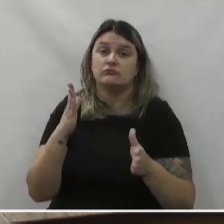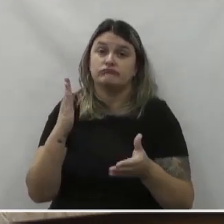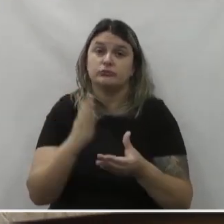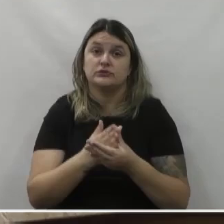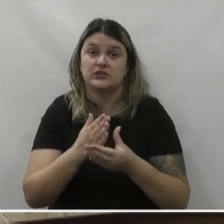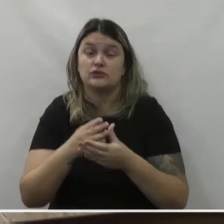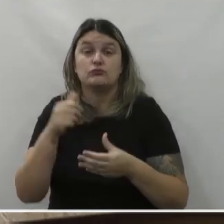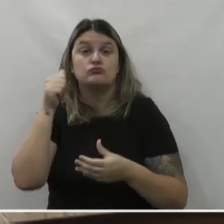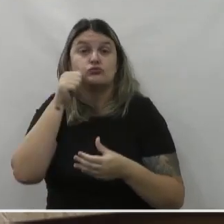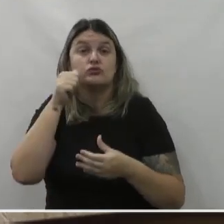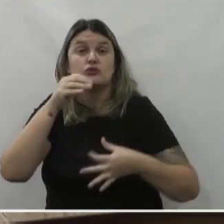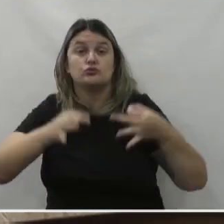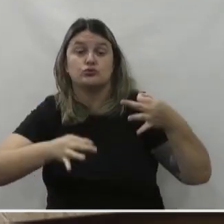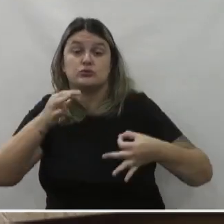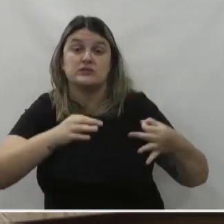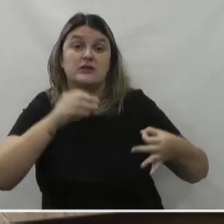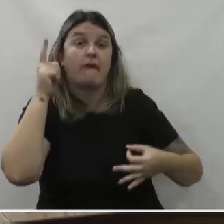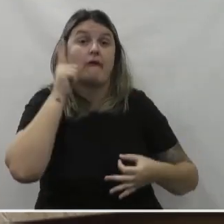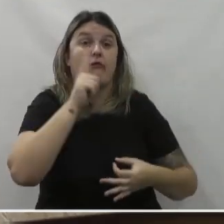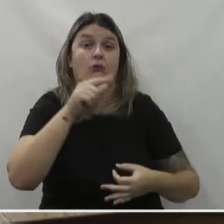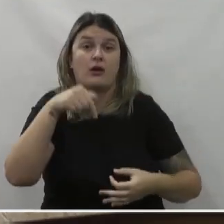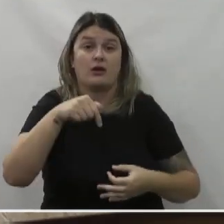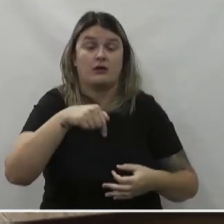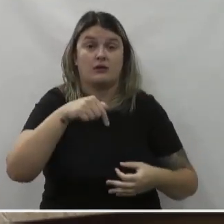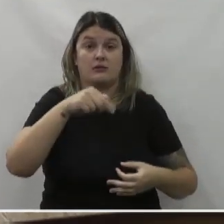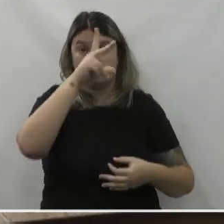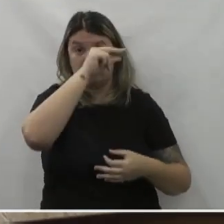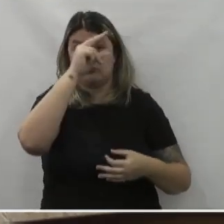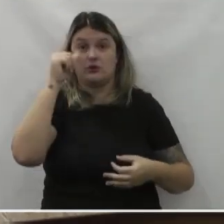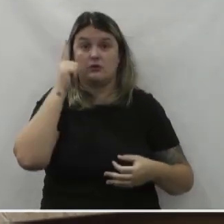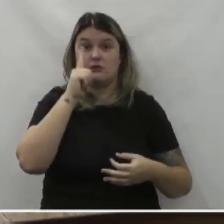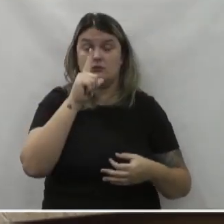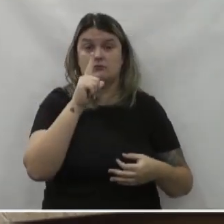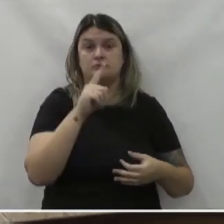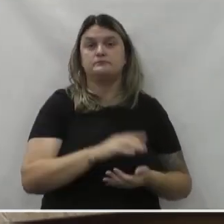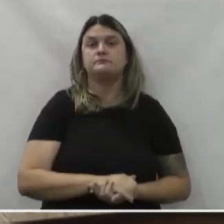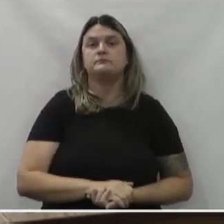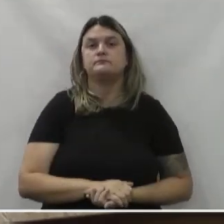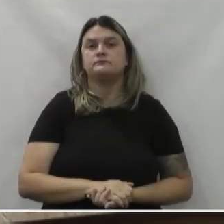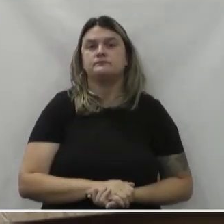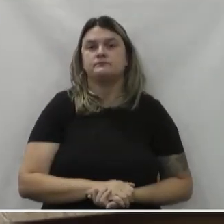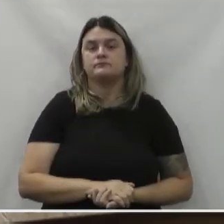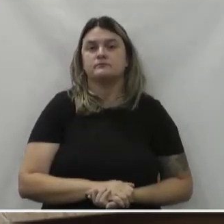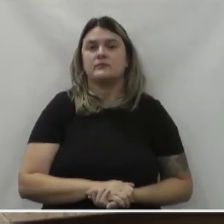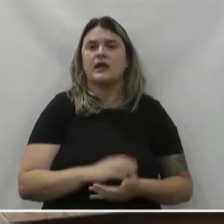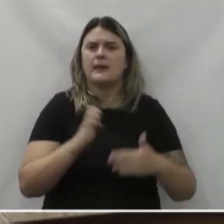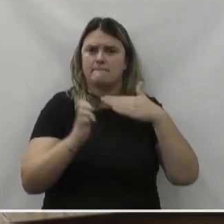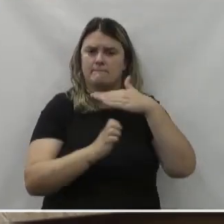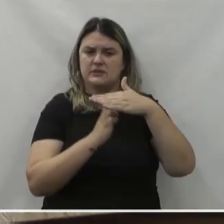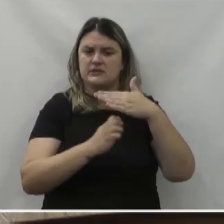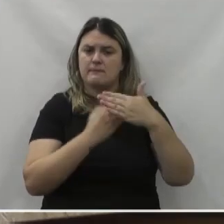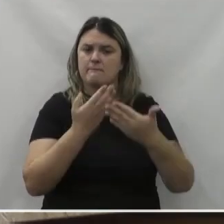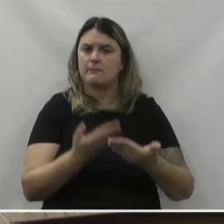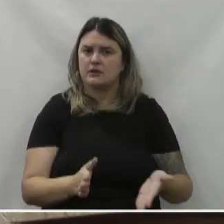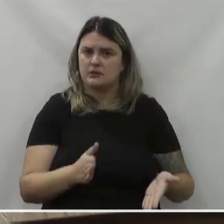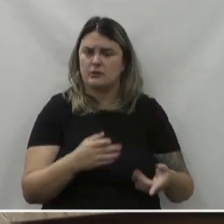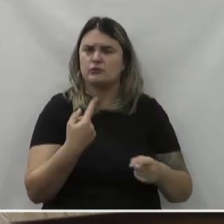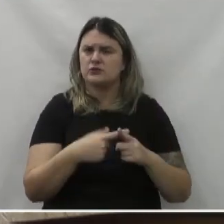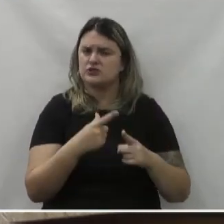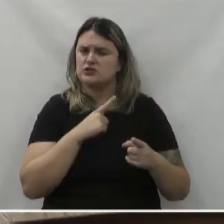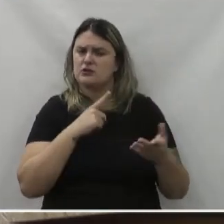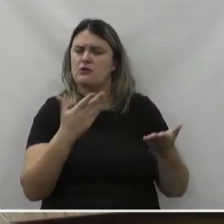que a juíza deu ganho de causa para o município. Então ela realmente perdeu. Por quê? Porque tem indícios,